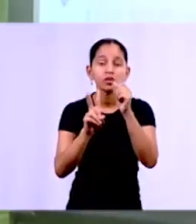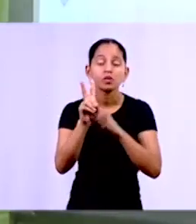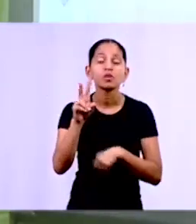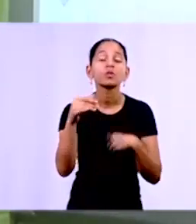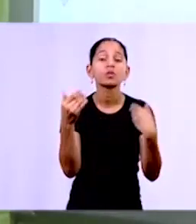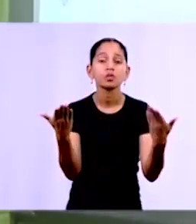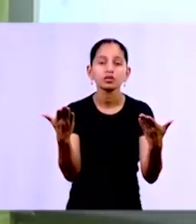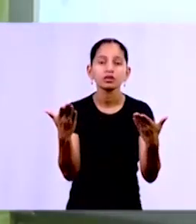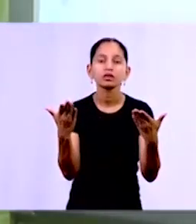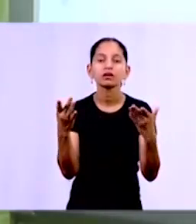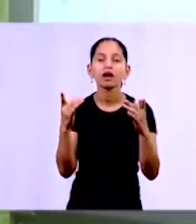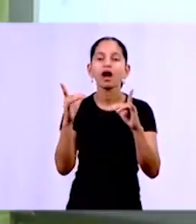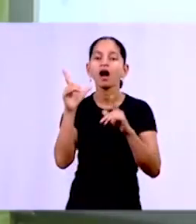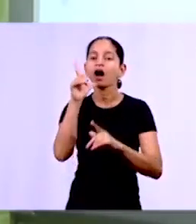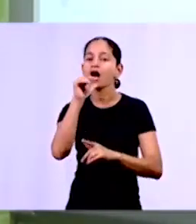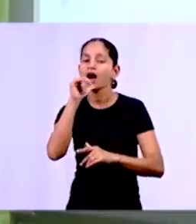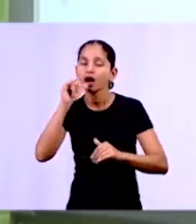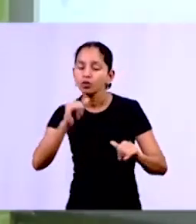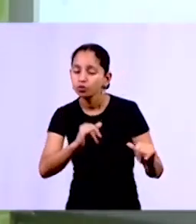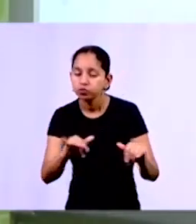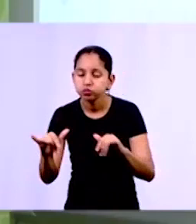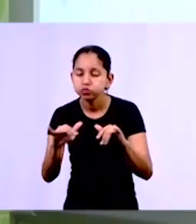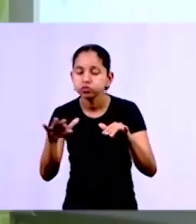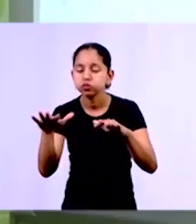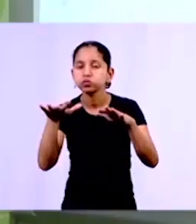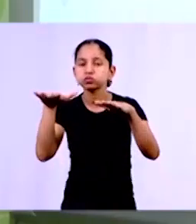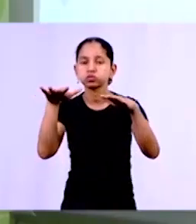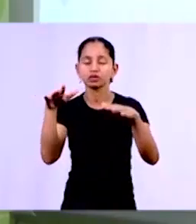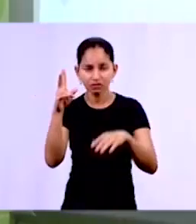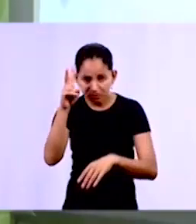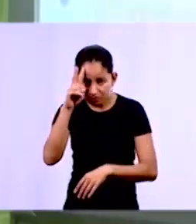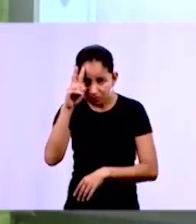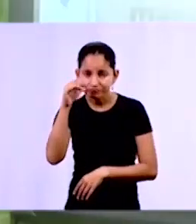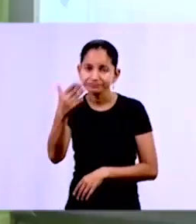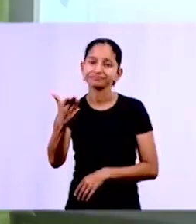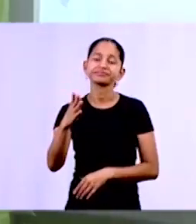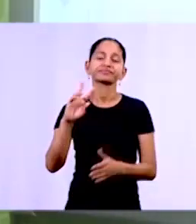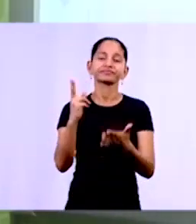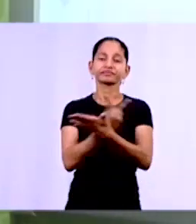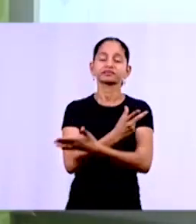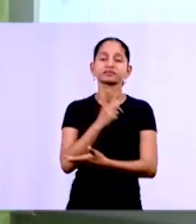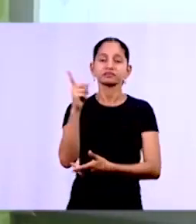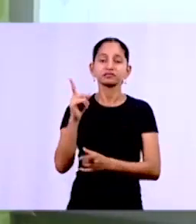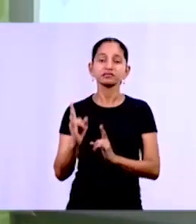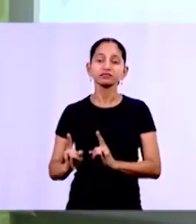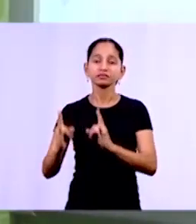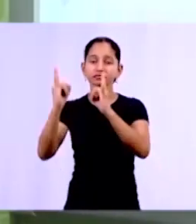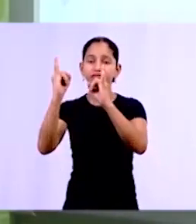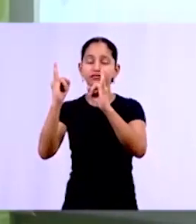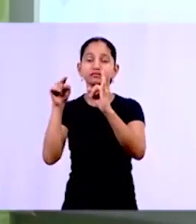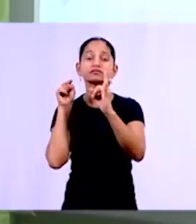TRE afundou, né? Está embaixo d'água, infelizmente ficou embaixo d'água. O que aconteceu com esses servidores?